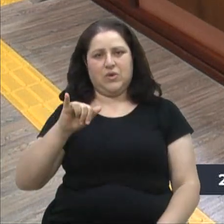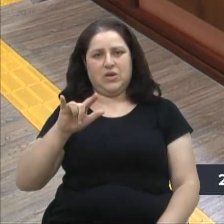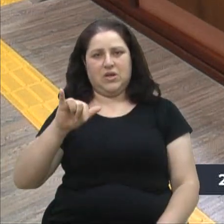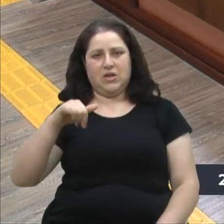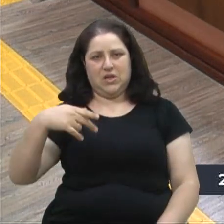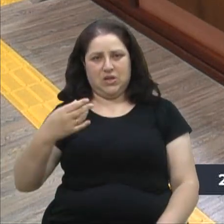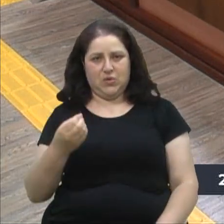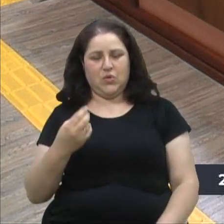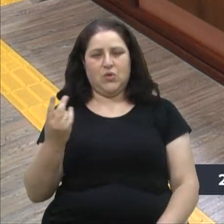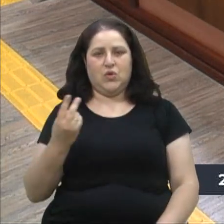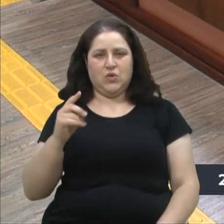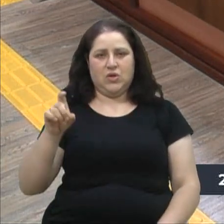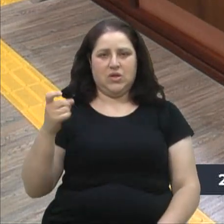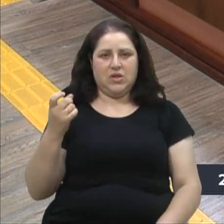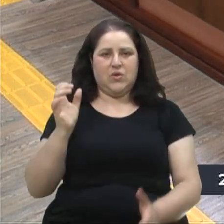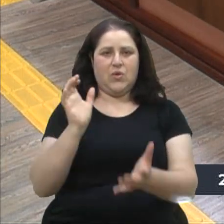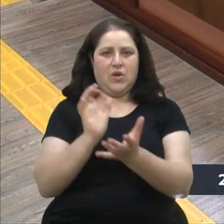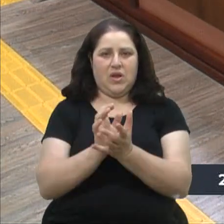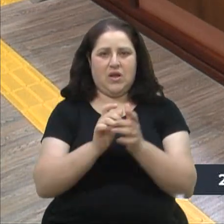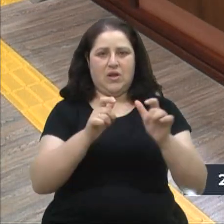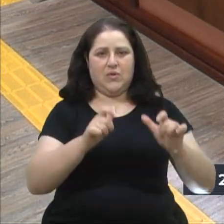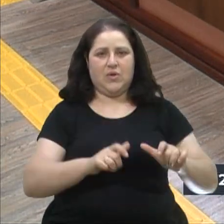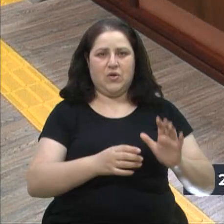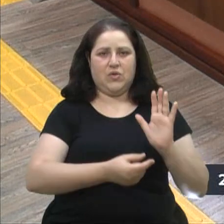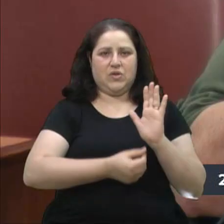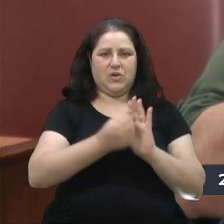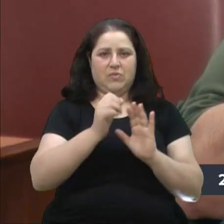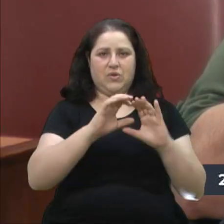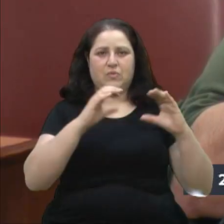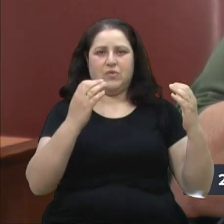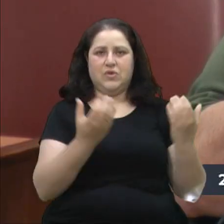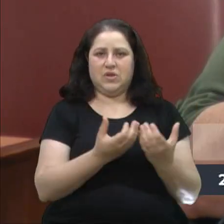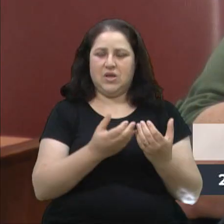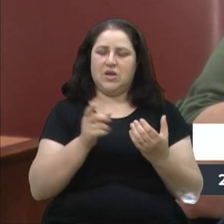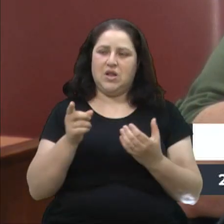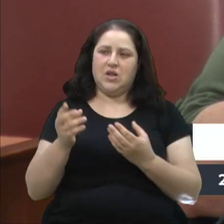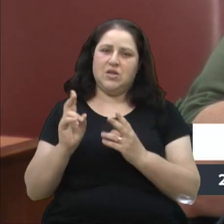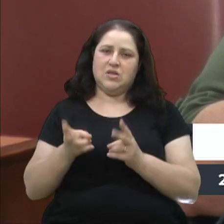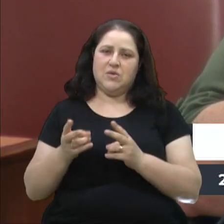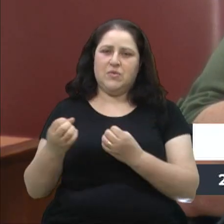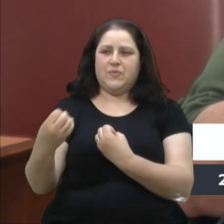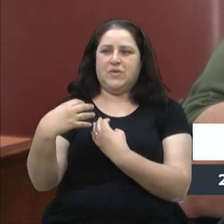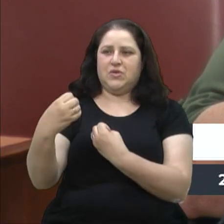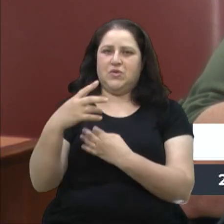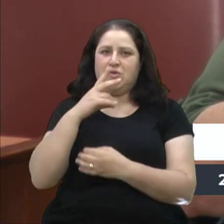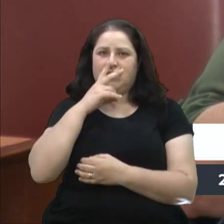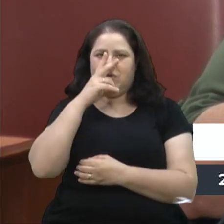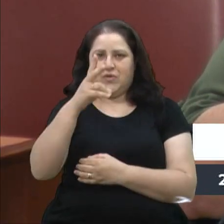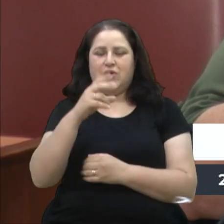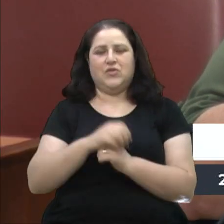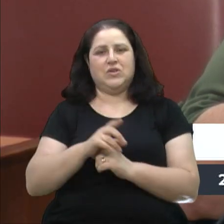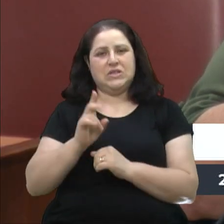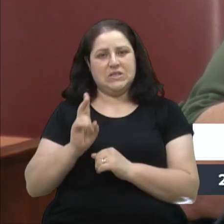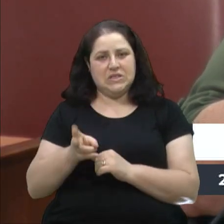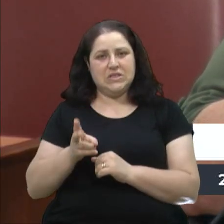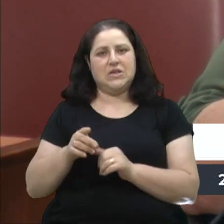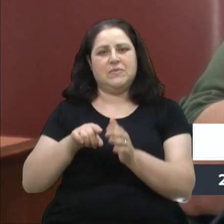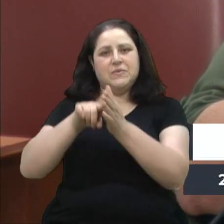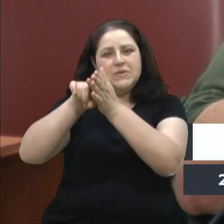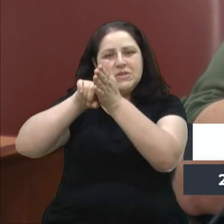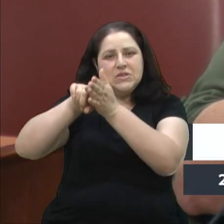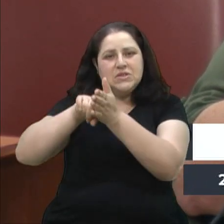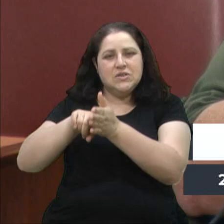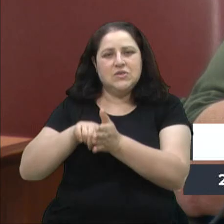lá no orçamento comunitário, e dizer que aprendi muito com ele. Ele sempre foi uma pessoa pesquisadora,